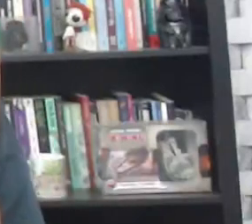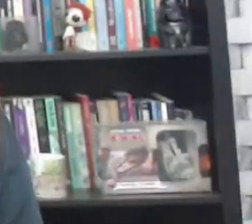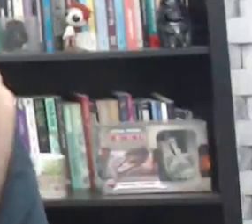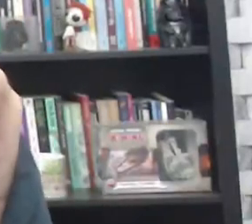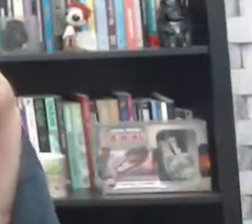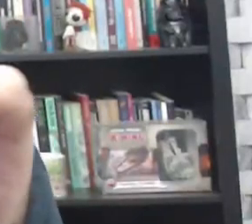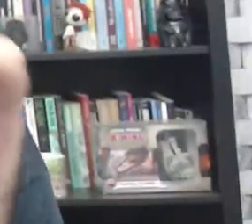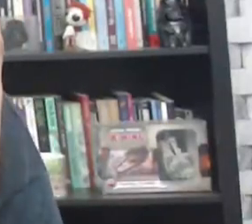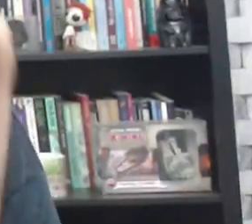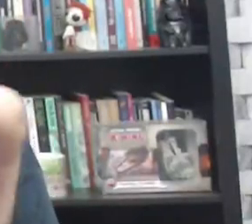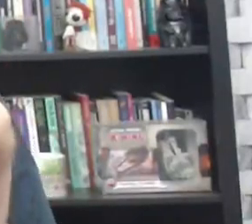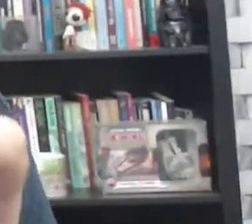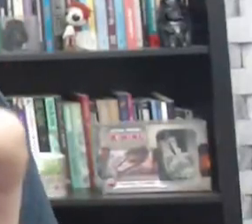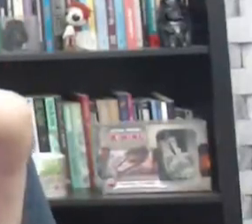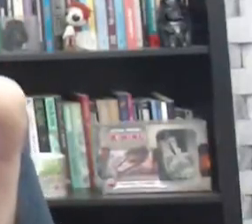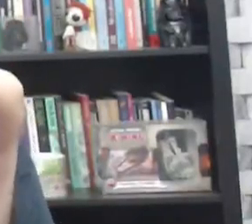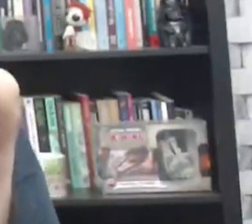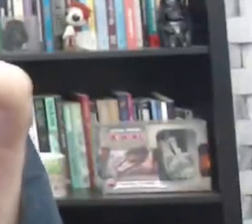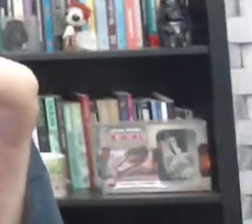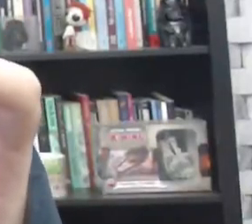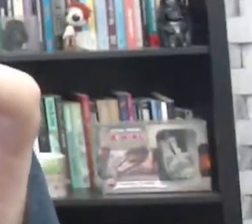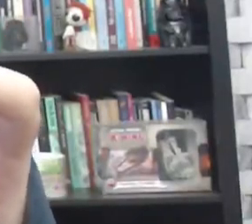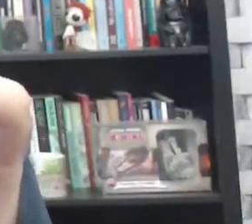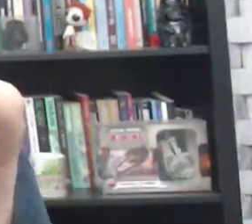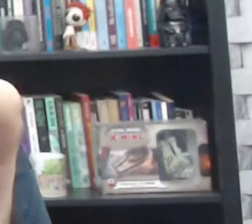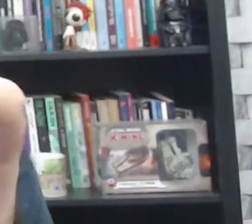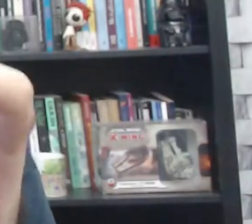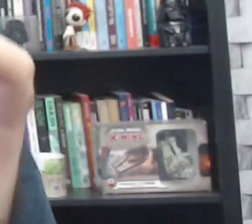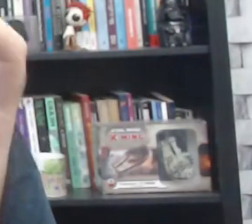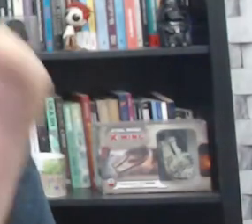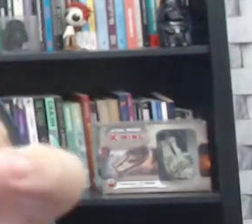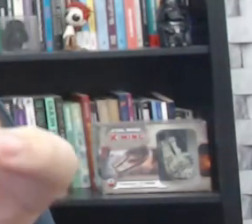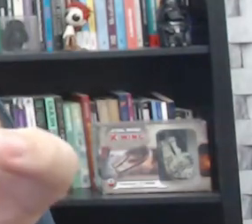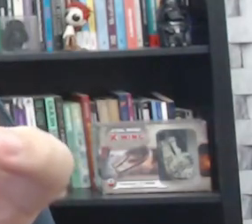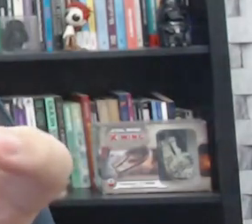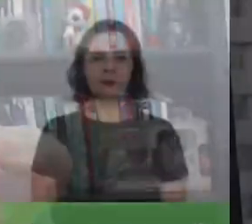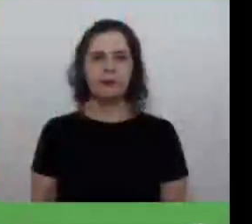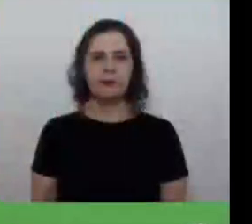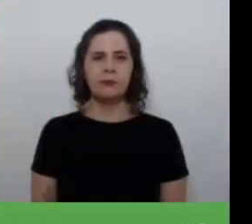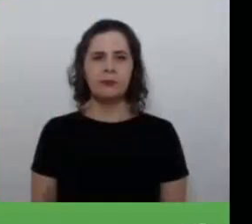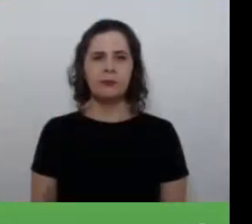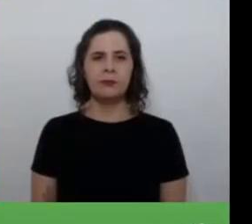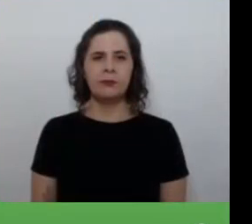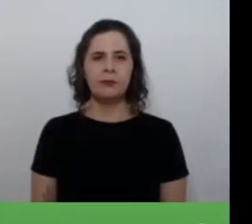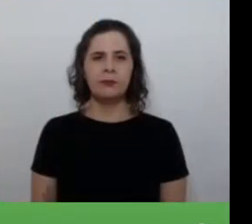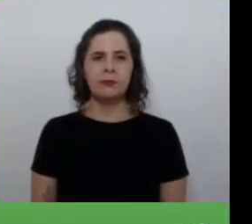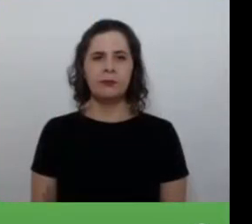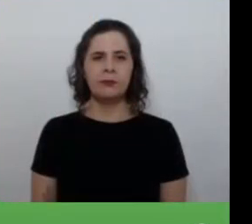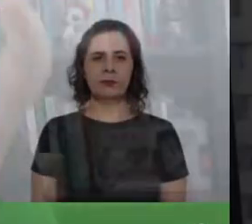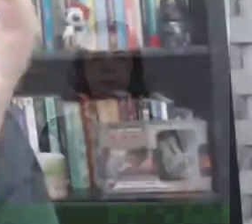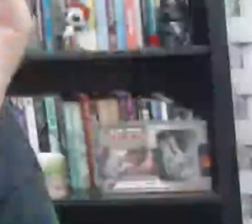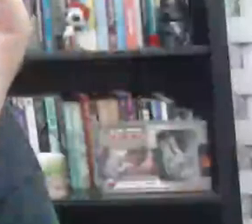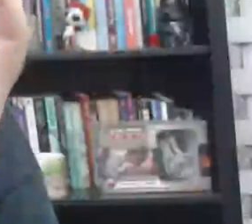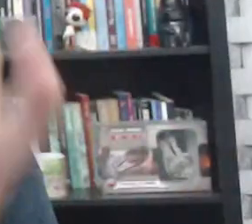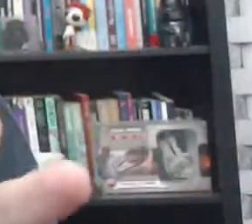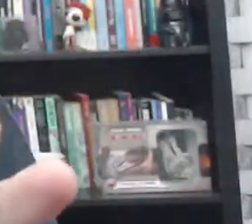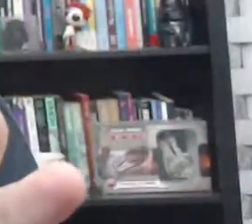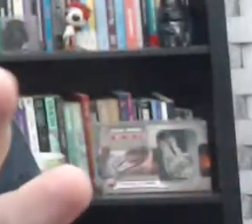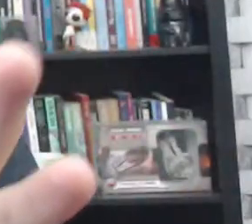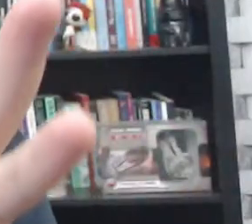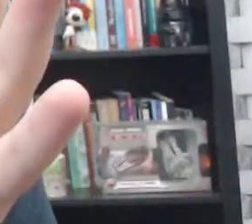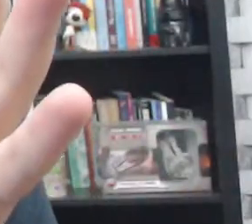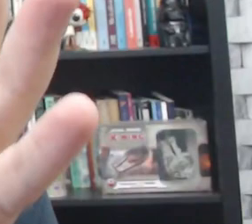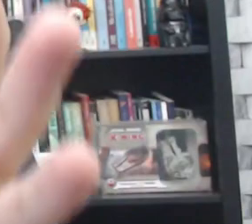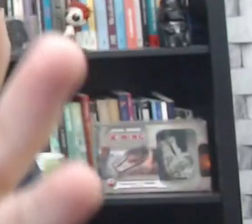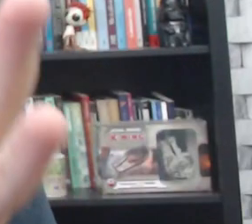Fala galera estamos continuando reproduzindo aqui cortes da da palestra que é a rede Progressista de games a rede que